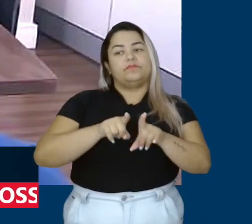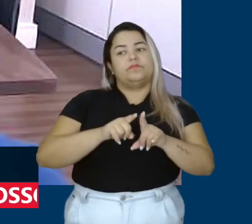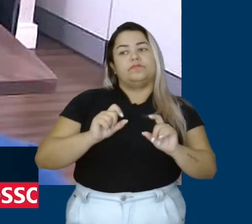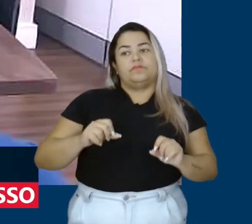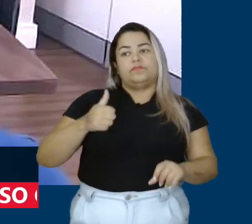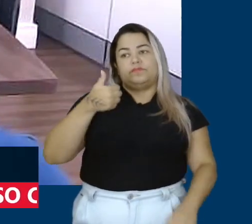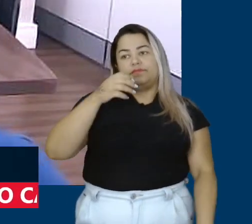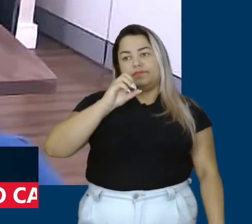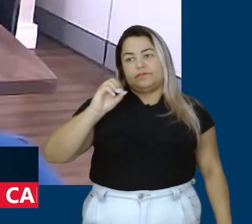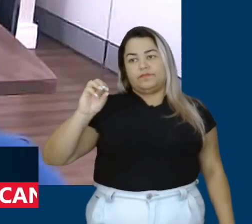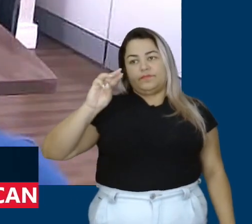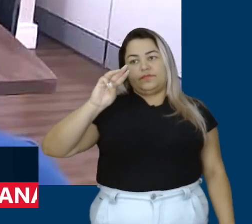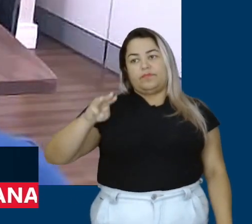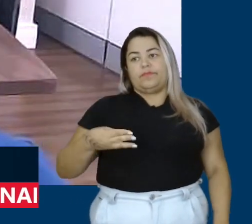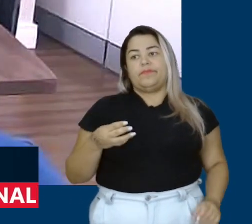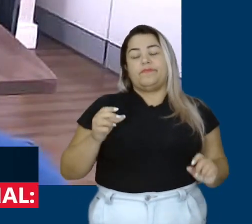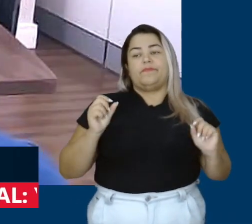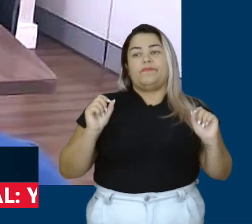100 milhões